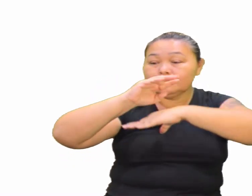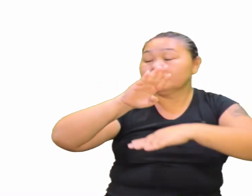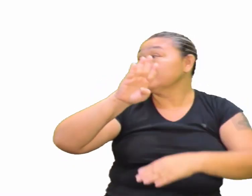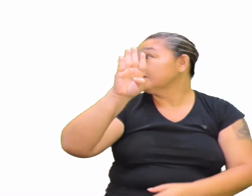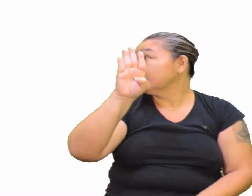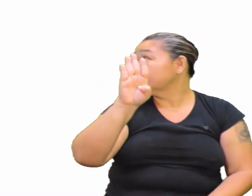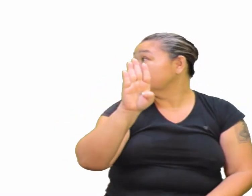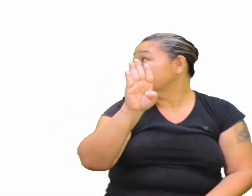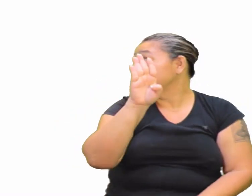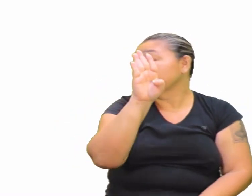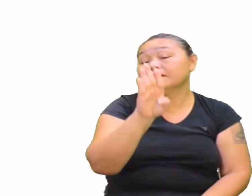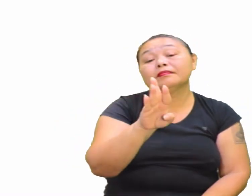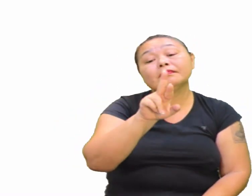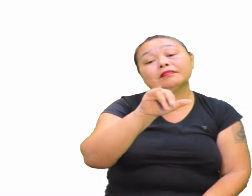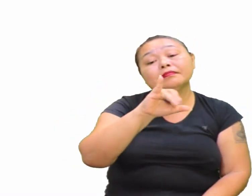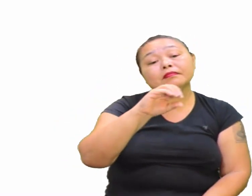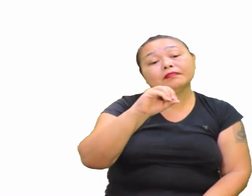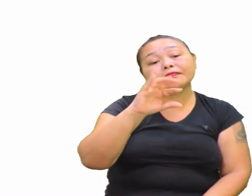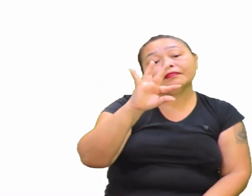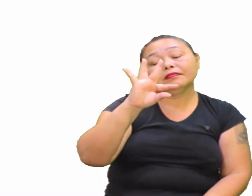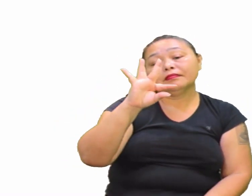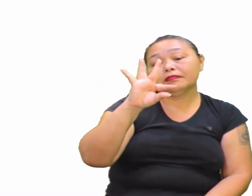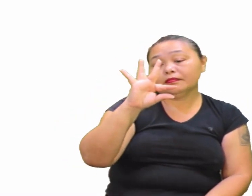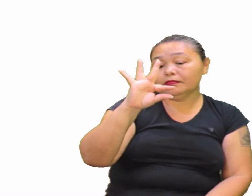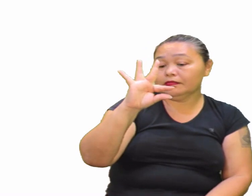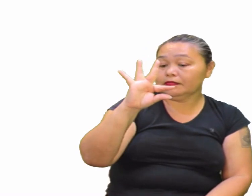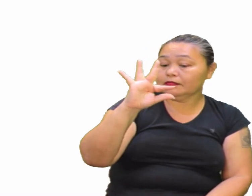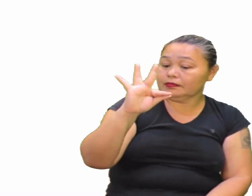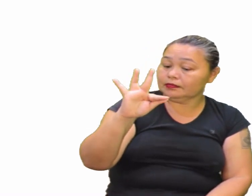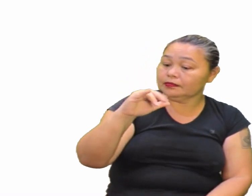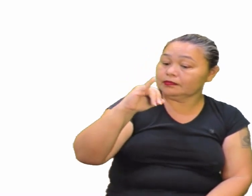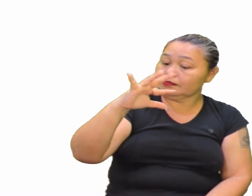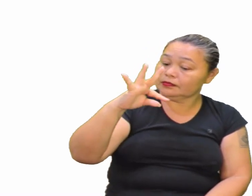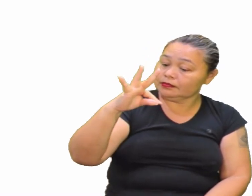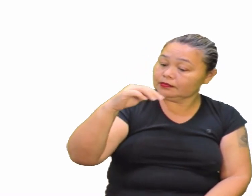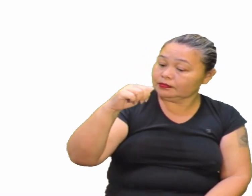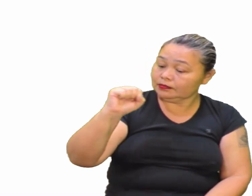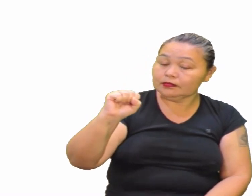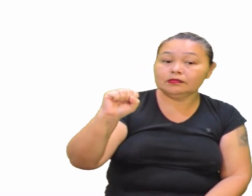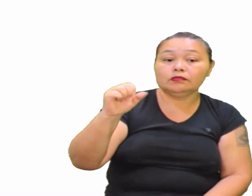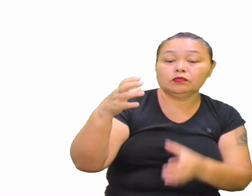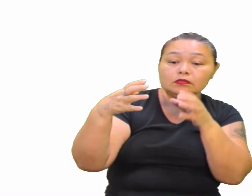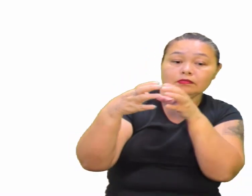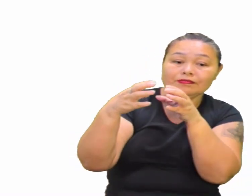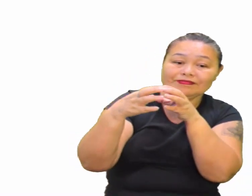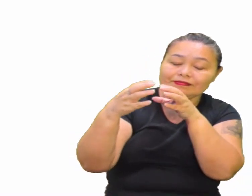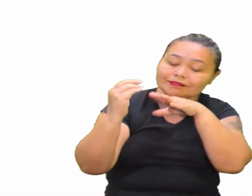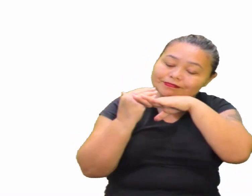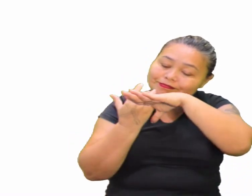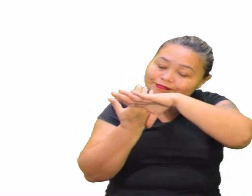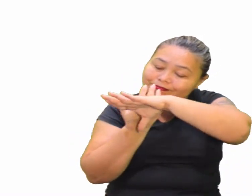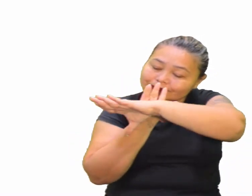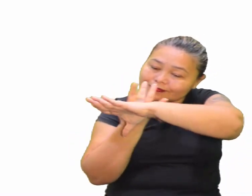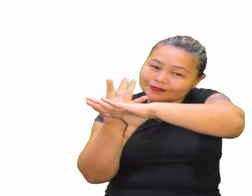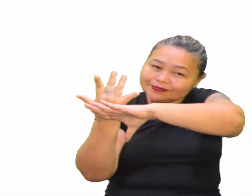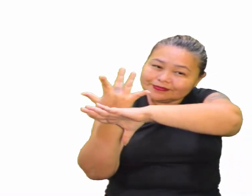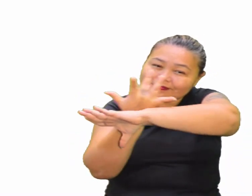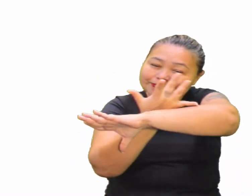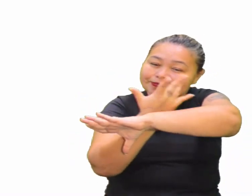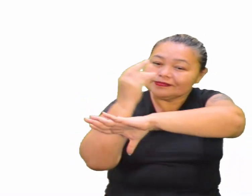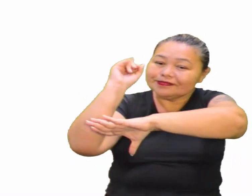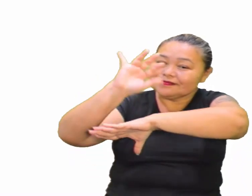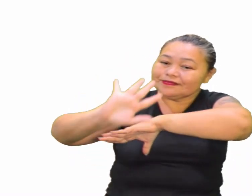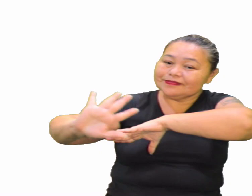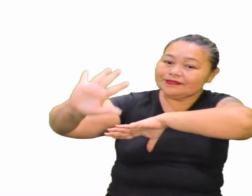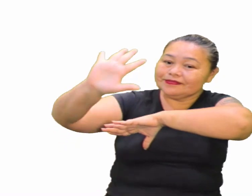olha aí, que a professora Tabita acabou de citar, né? Que são as briófitas, o grupo das briófitas. Olha que bonita aí a